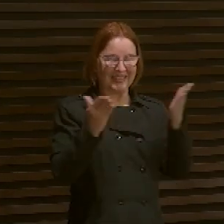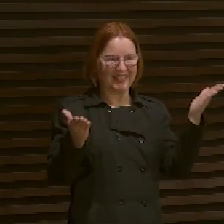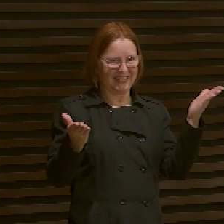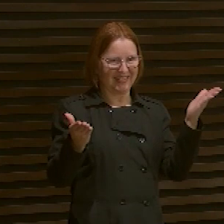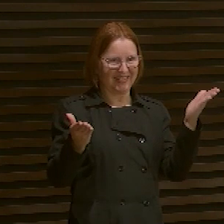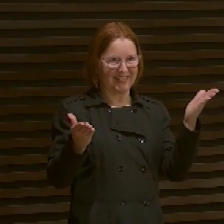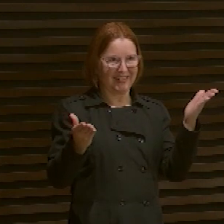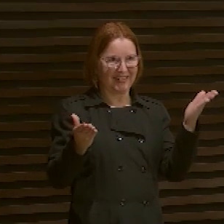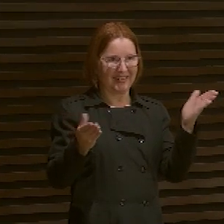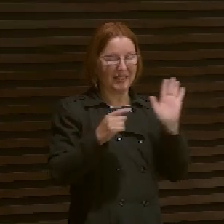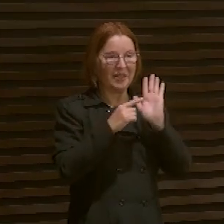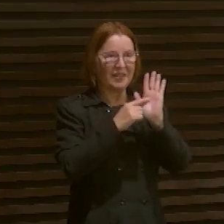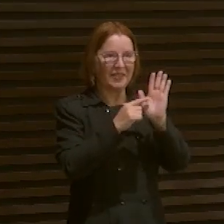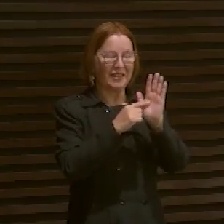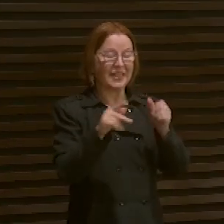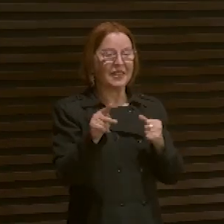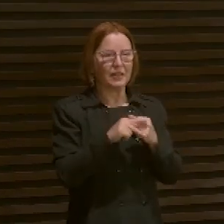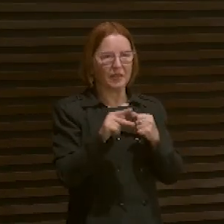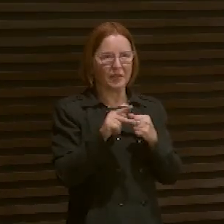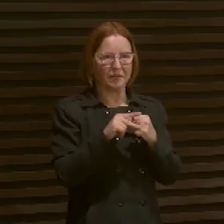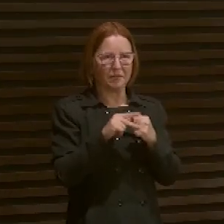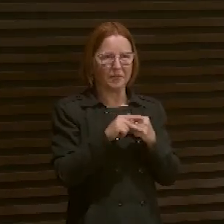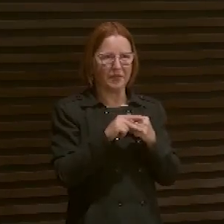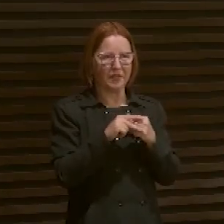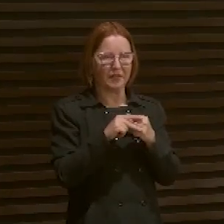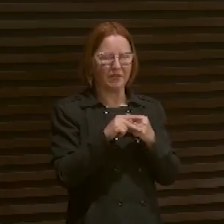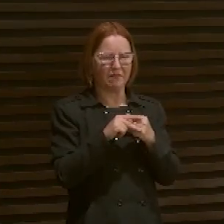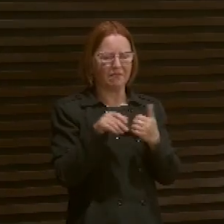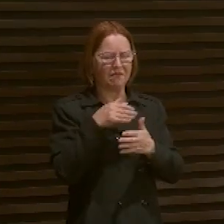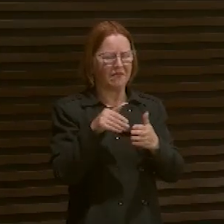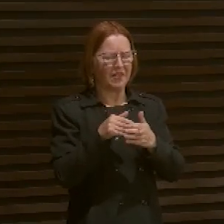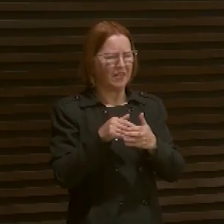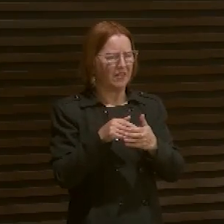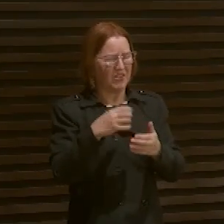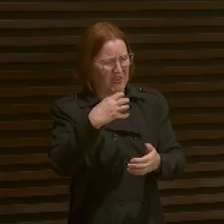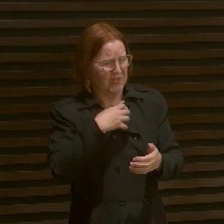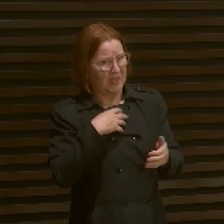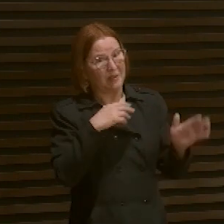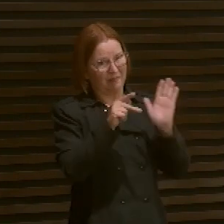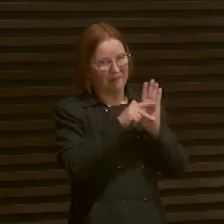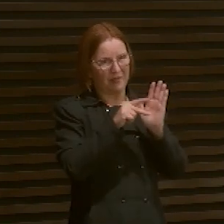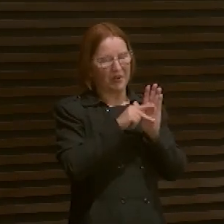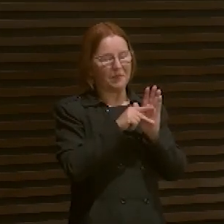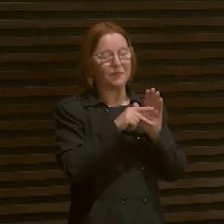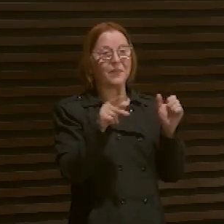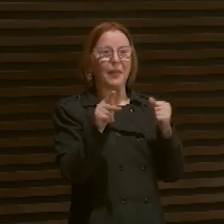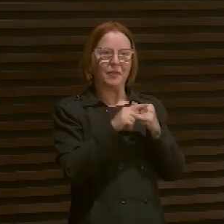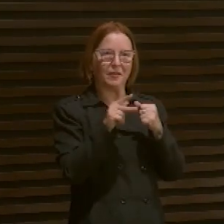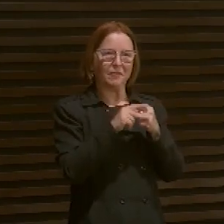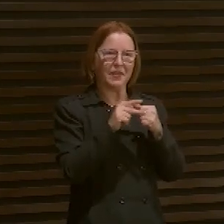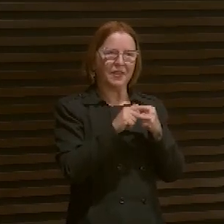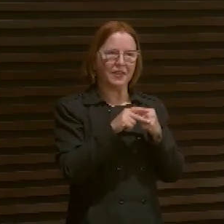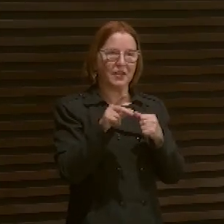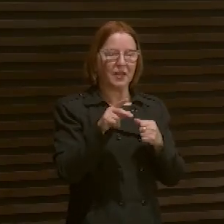a intenção de nos mostrar que Pedro, ele, com todo aquele ímpeto dele, com aquele jeito dele, ele era, na verdade, como que